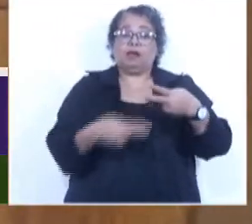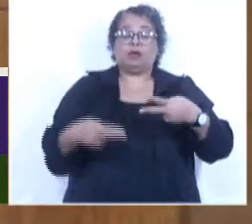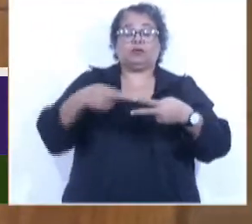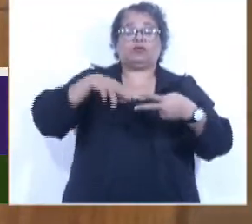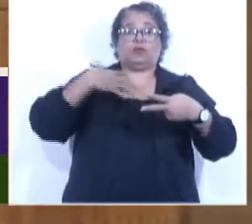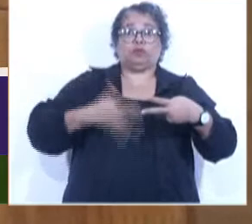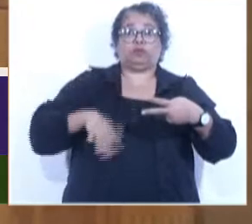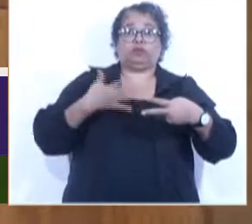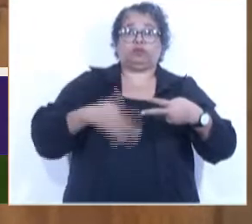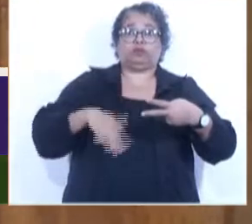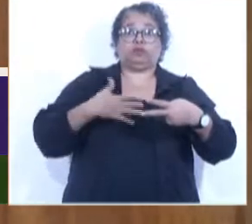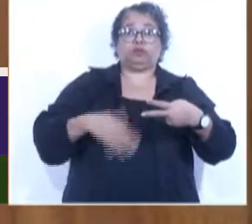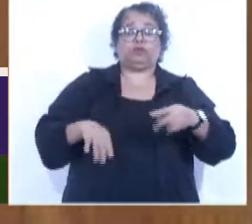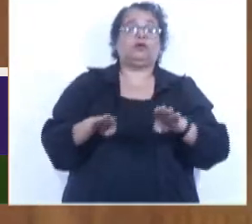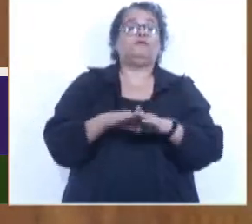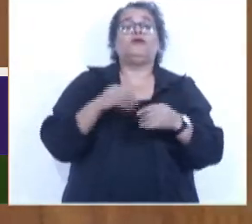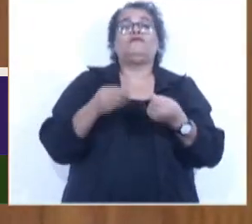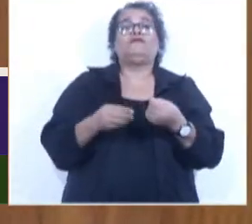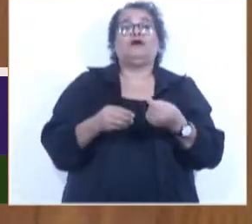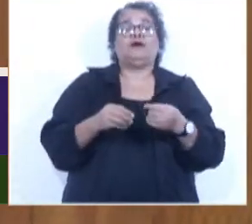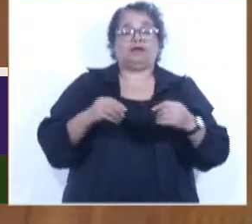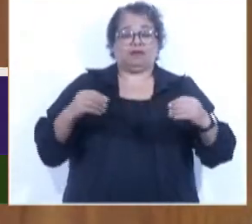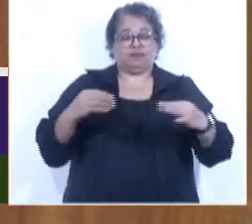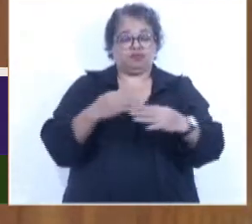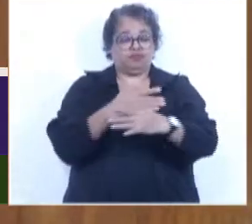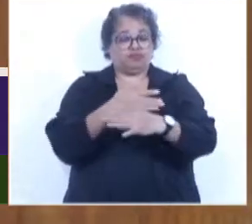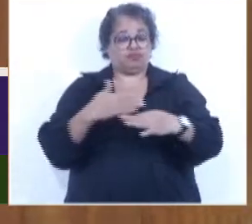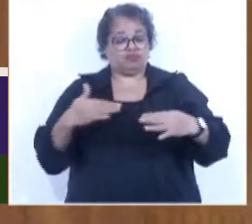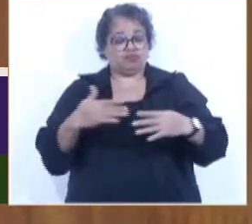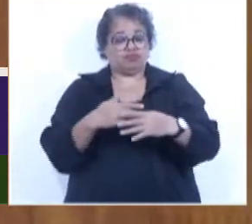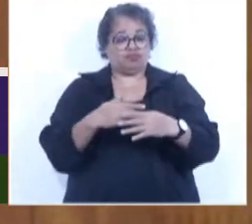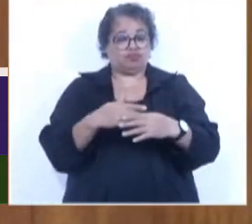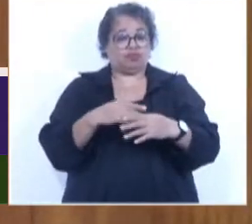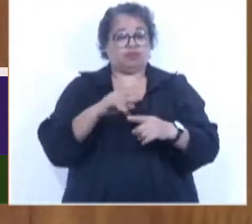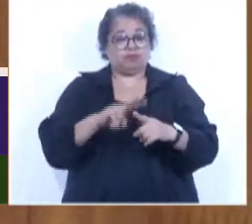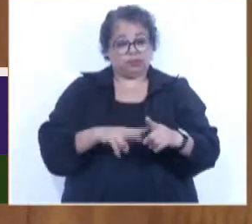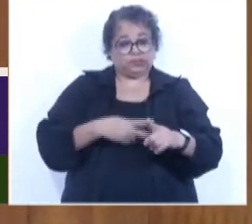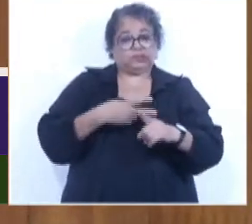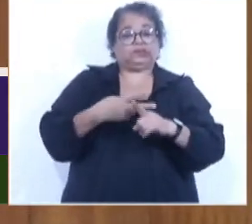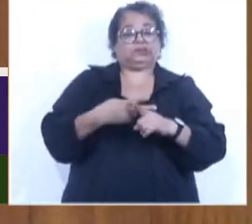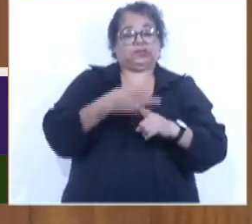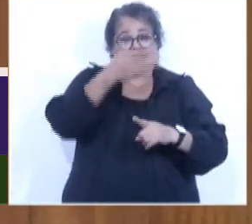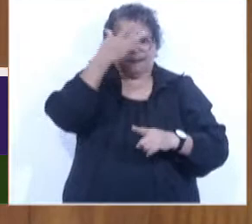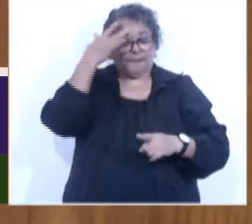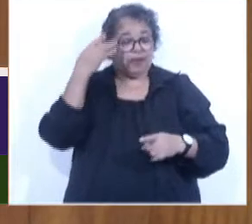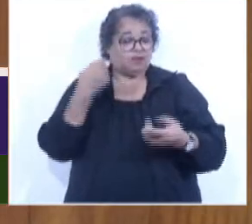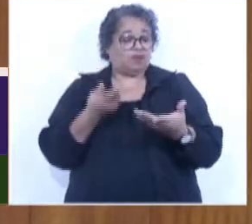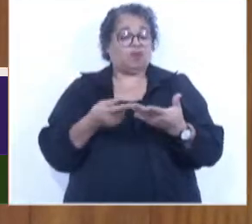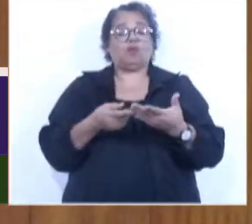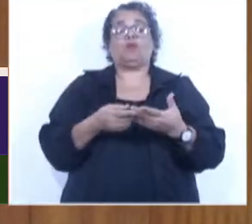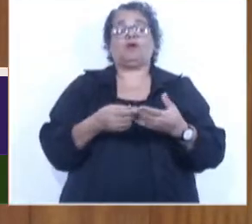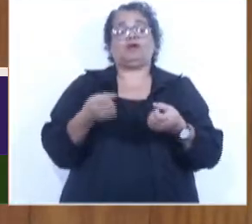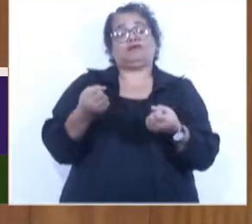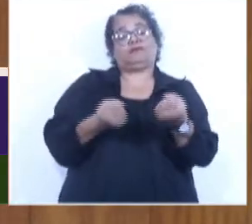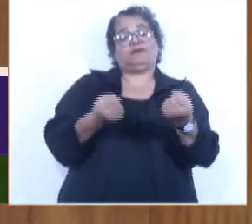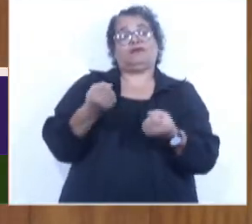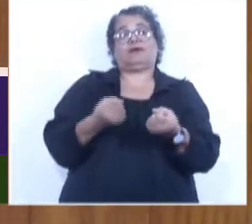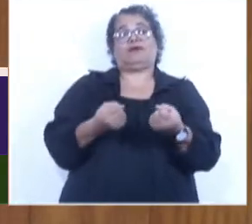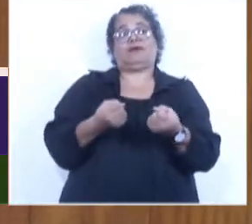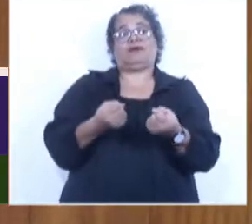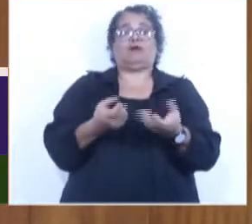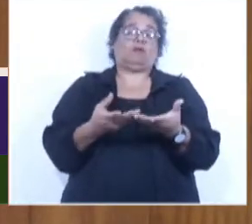vai prejudicar Nossa mobilidade urbana que só vai aumentando o número de passageiros em carros seja de transporte